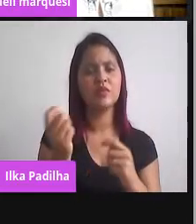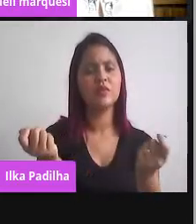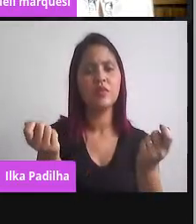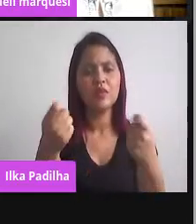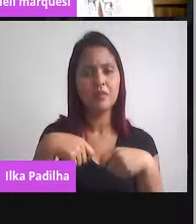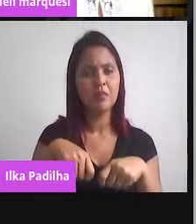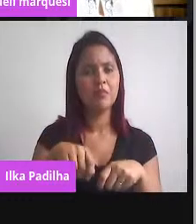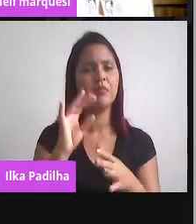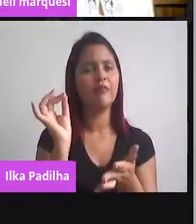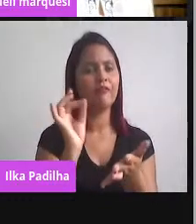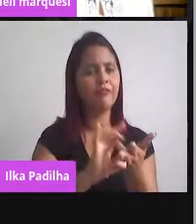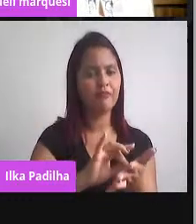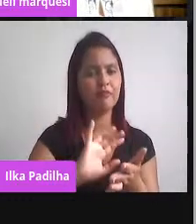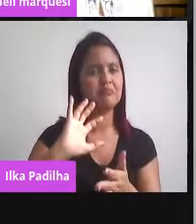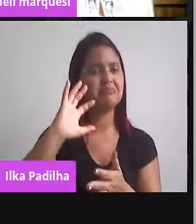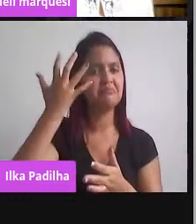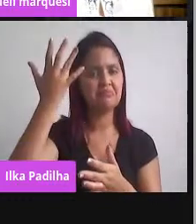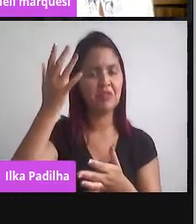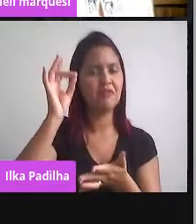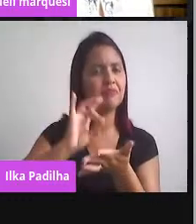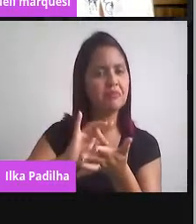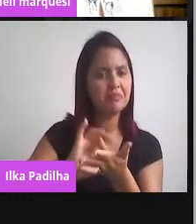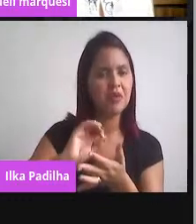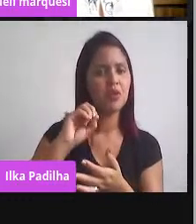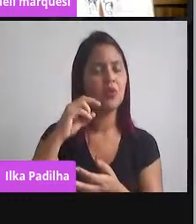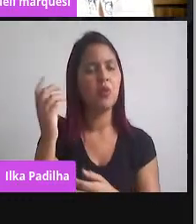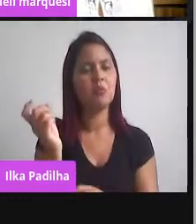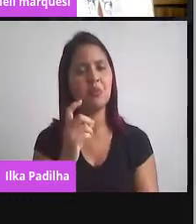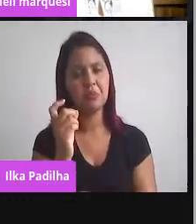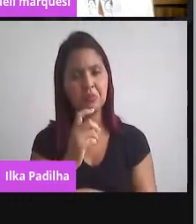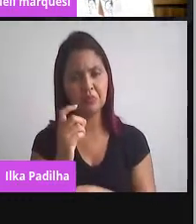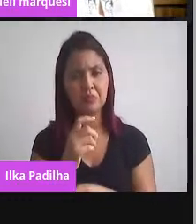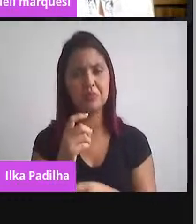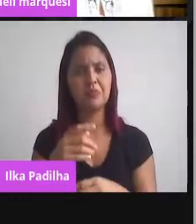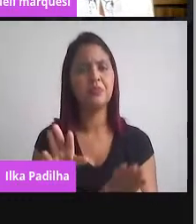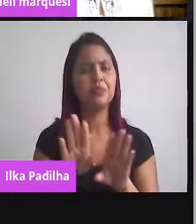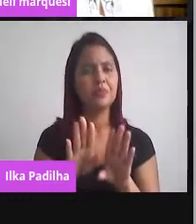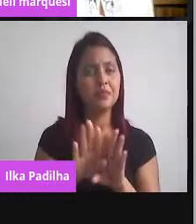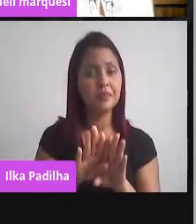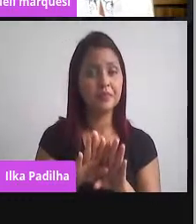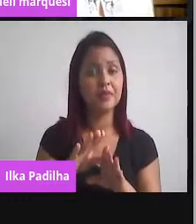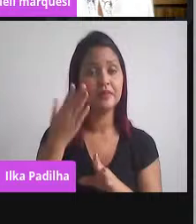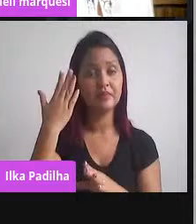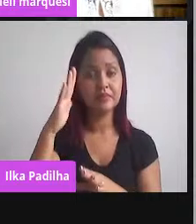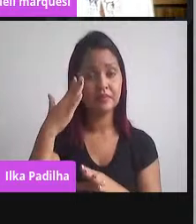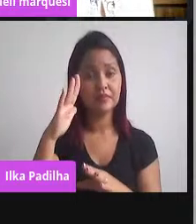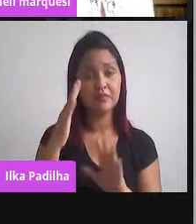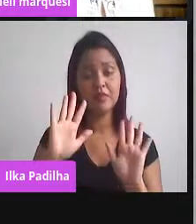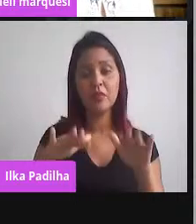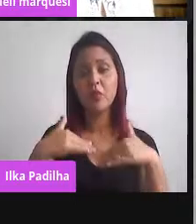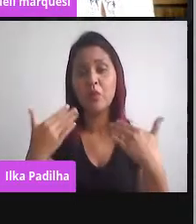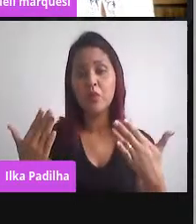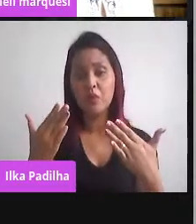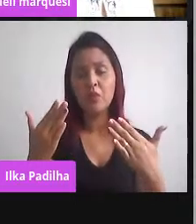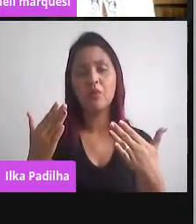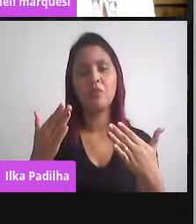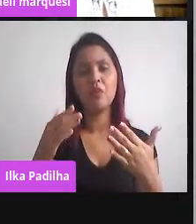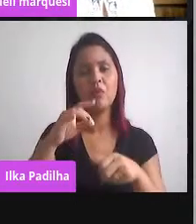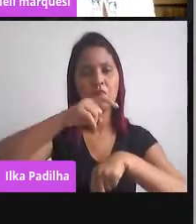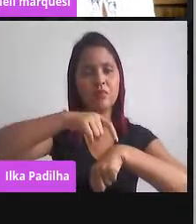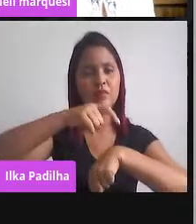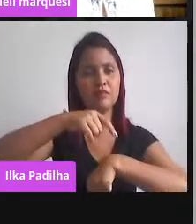reais, imaginários, diferentes formas de construção da narrativa, dependendo do grau de narrativação,